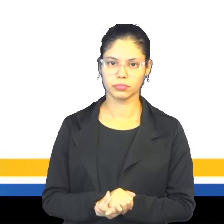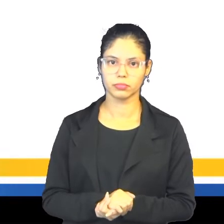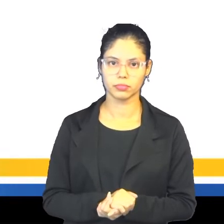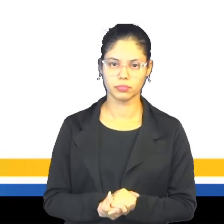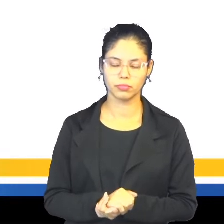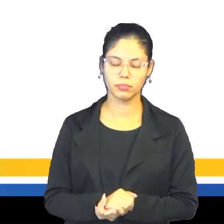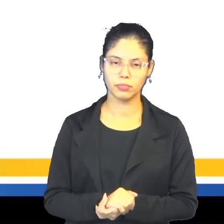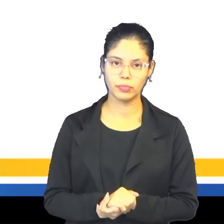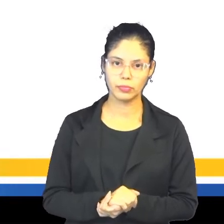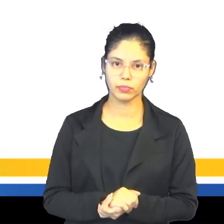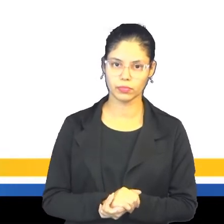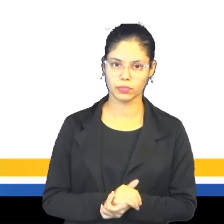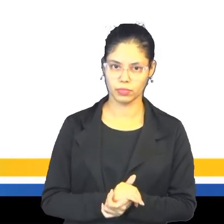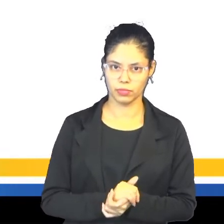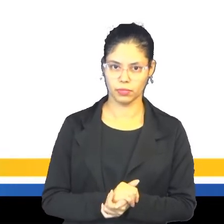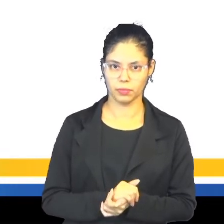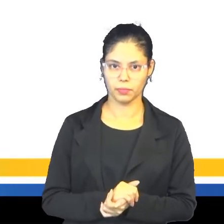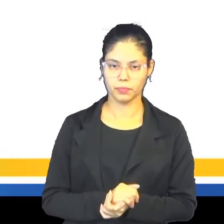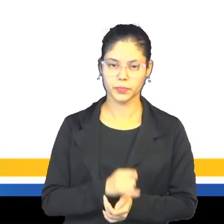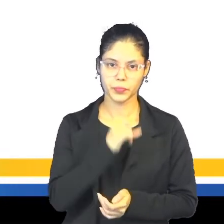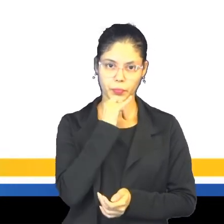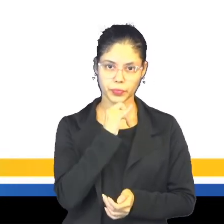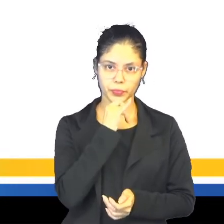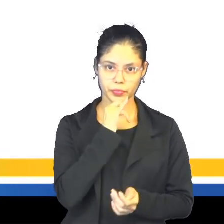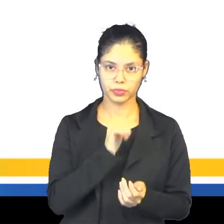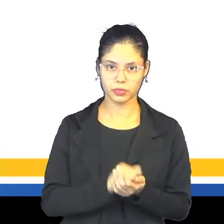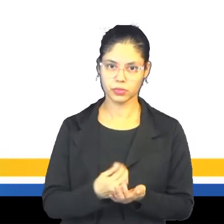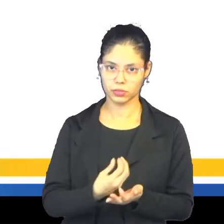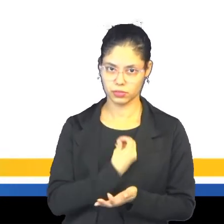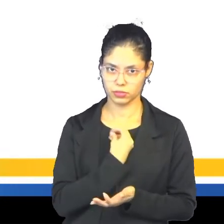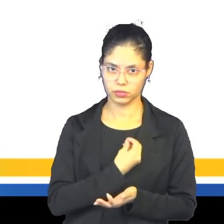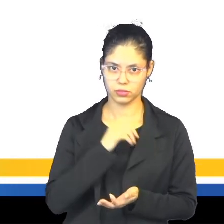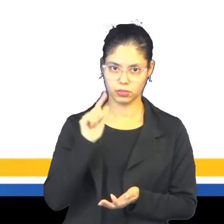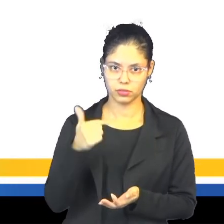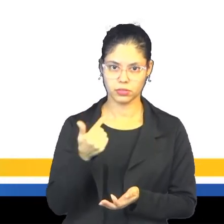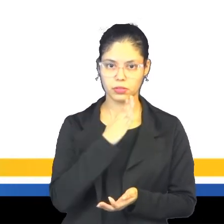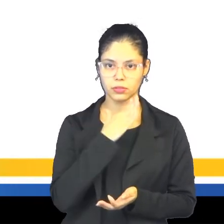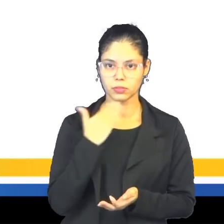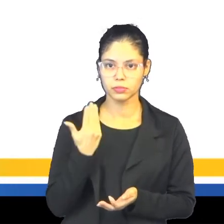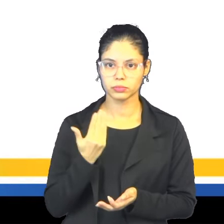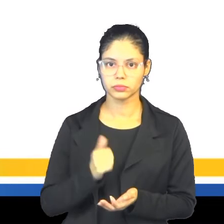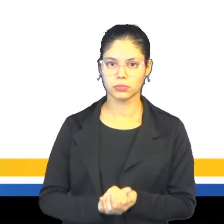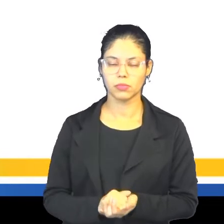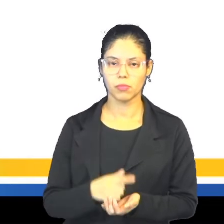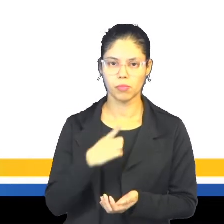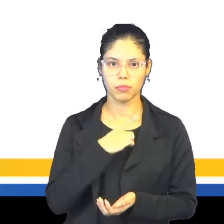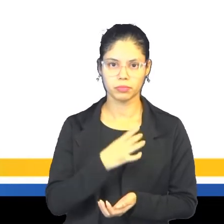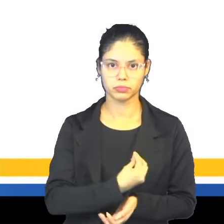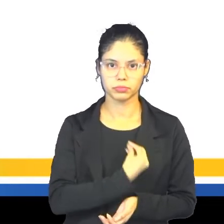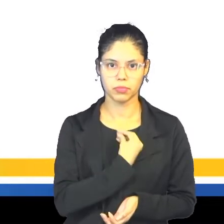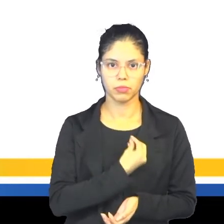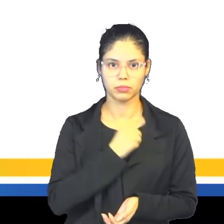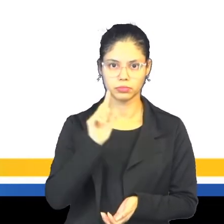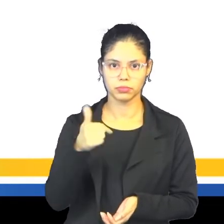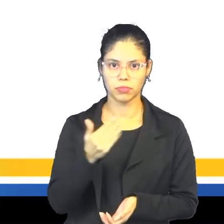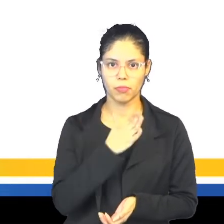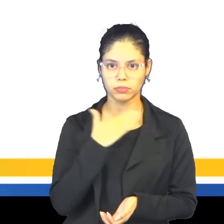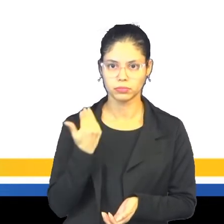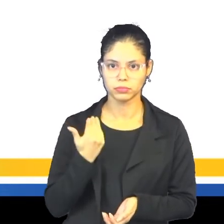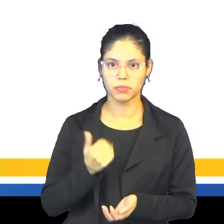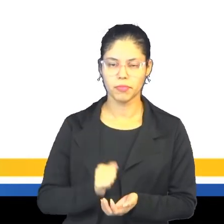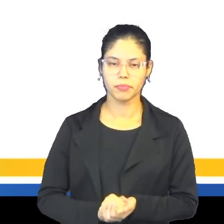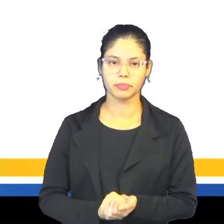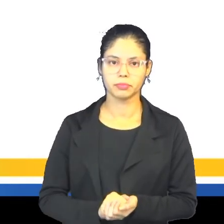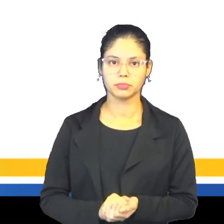resposta. Por exemplo, né, há vida depois da morte, ou seja, a vida após a morte. Por que